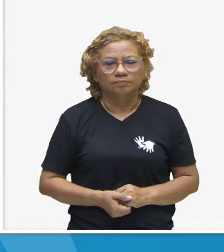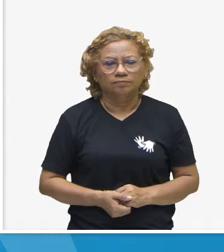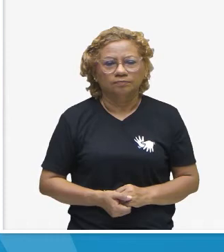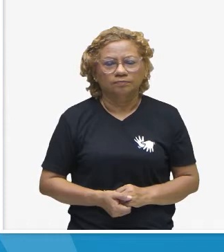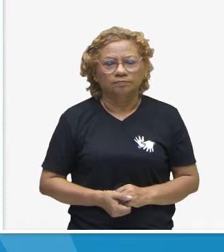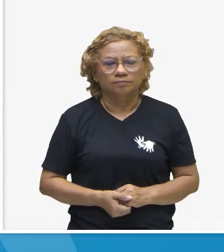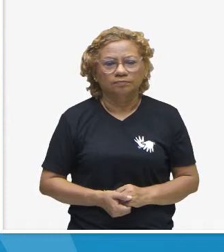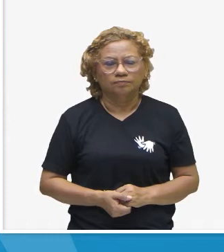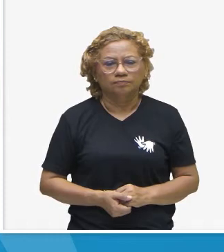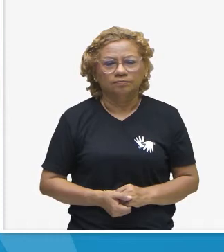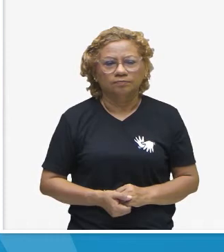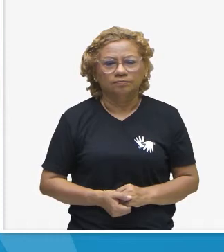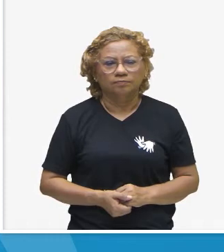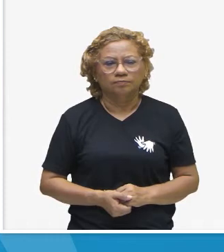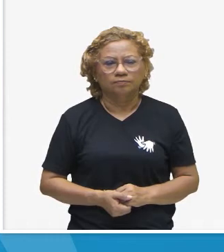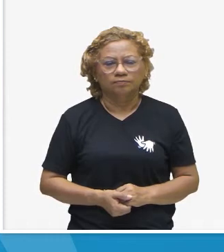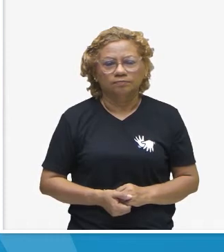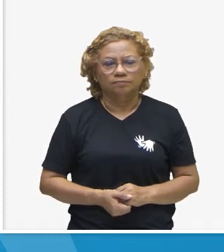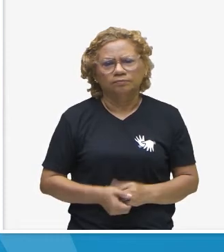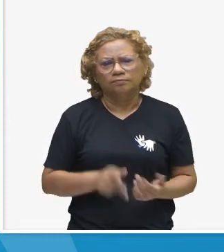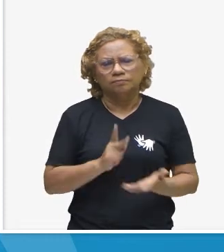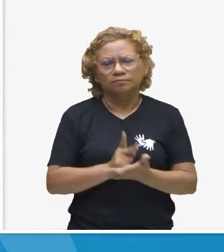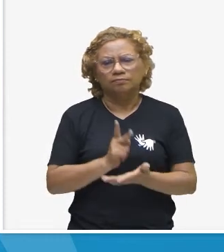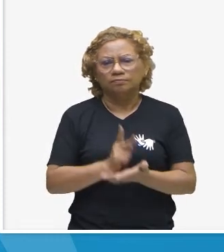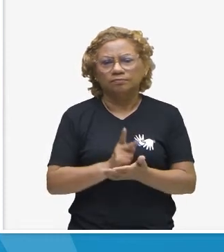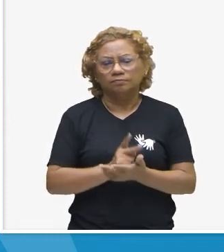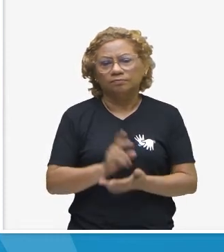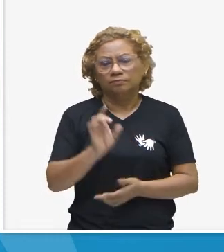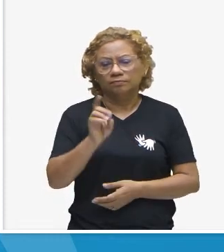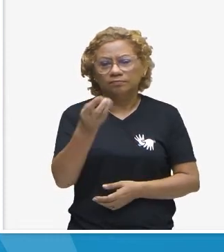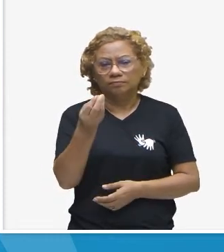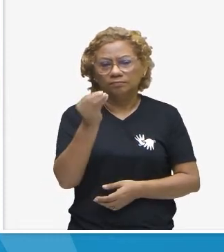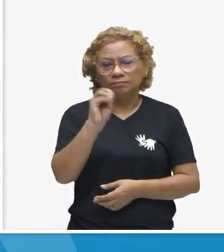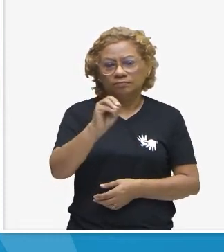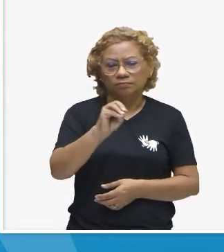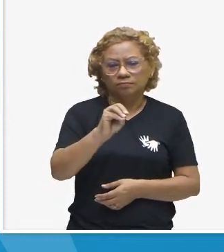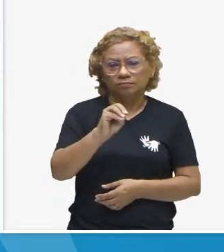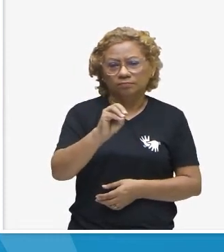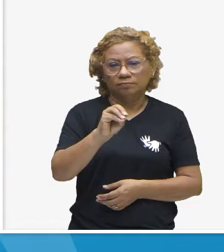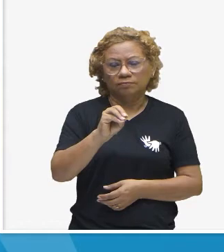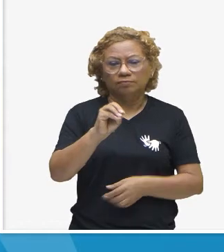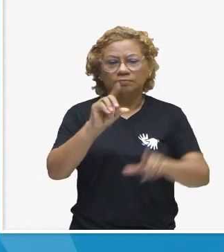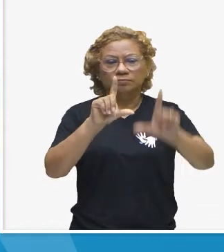Normalmente, nós escrevemos abreviado, né? OPV.